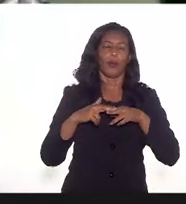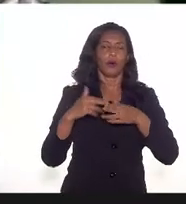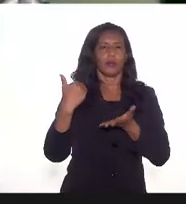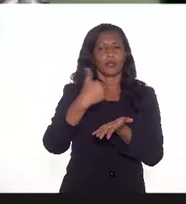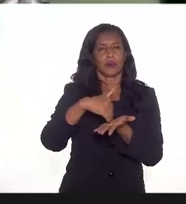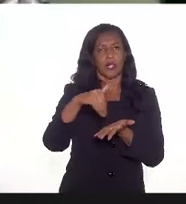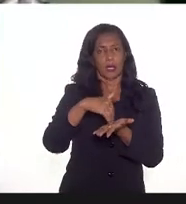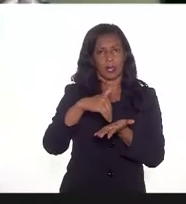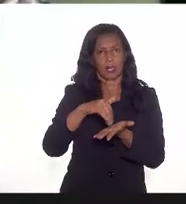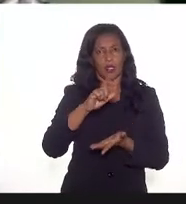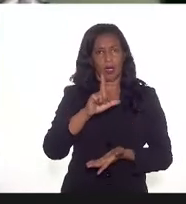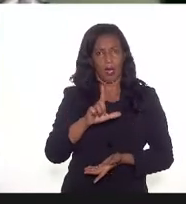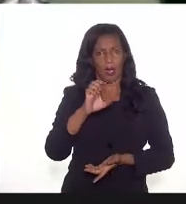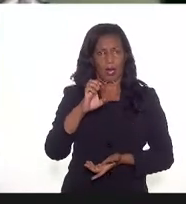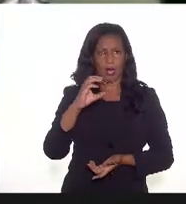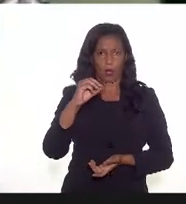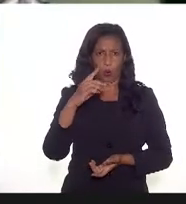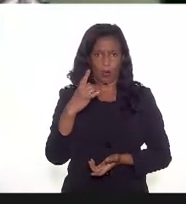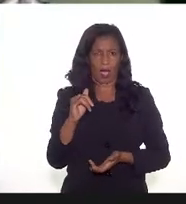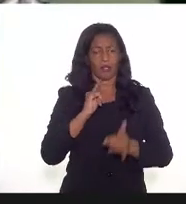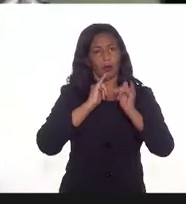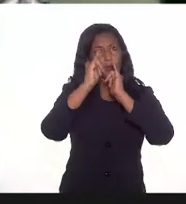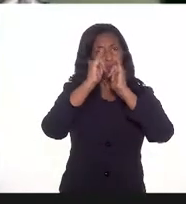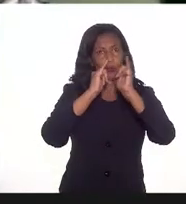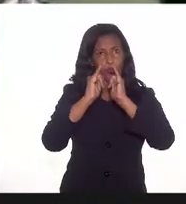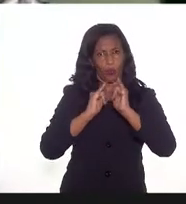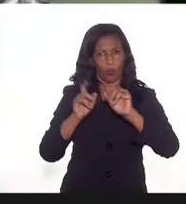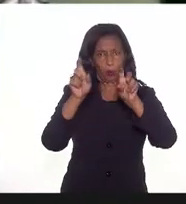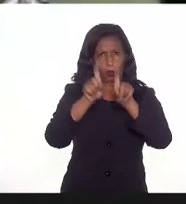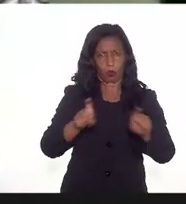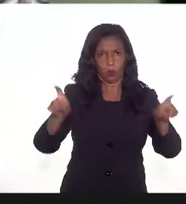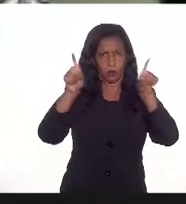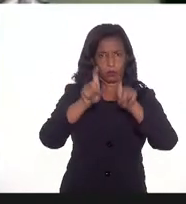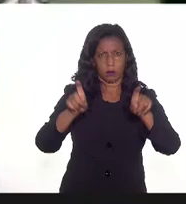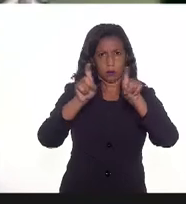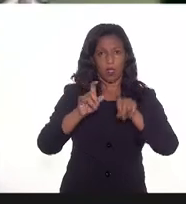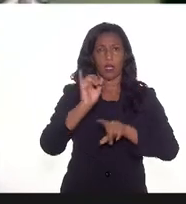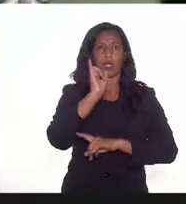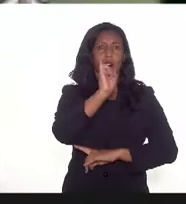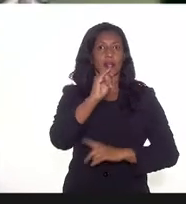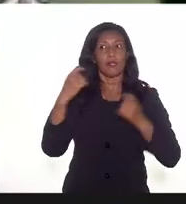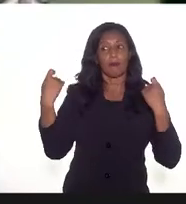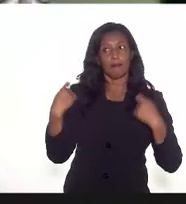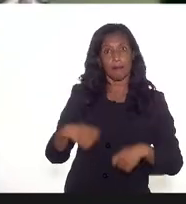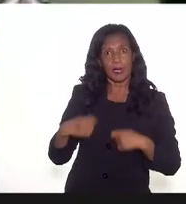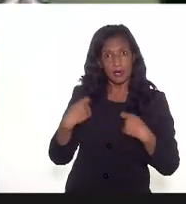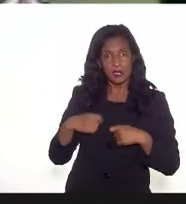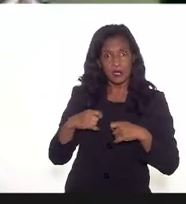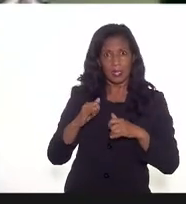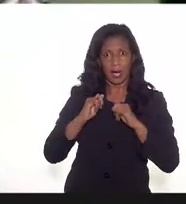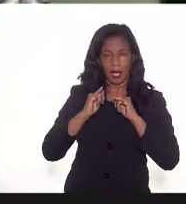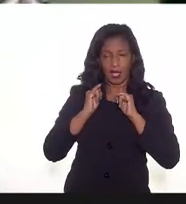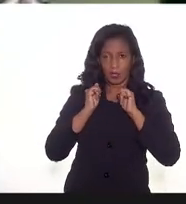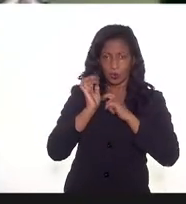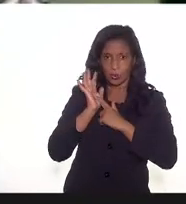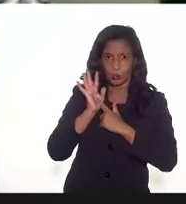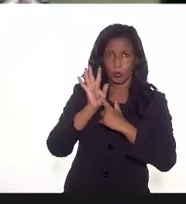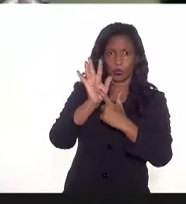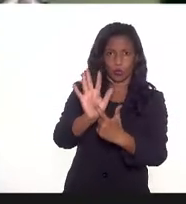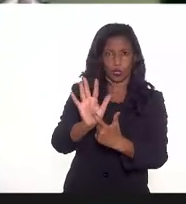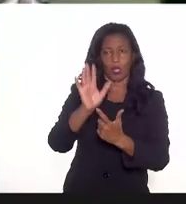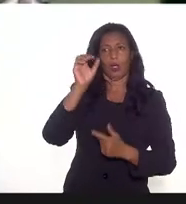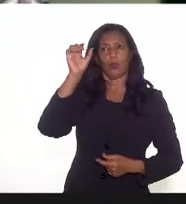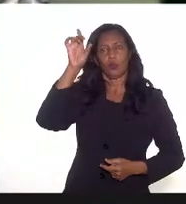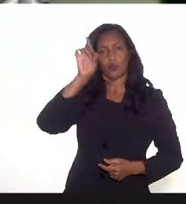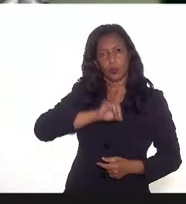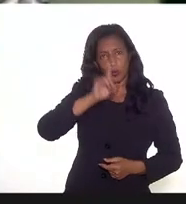presidente Júlio, é manter um banco de dados atualizados que, caso haja necessidade de transpor essa informação para um próximo diretor